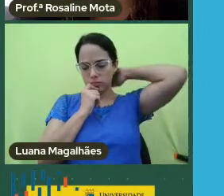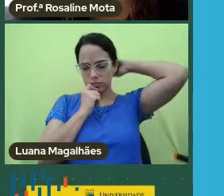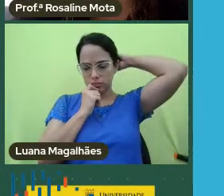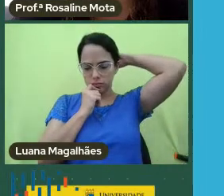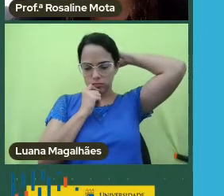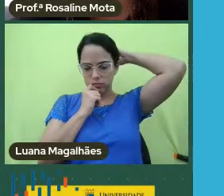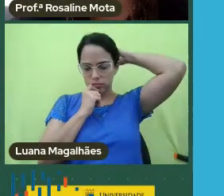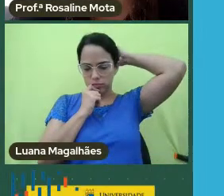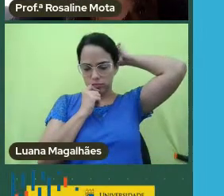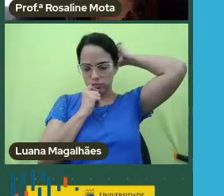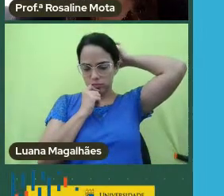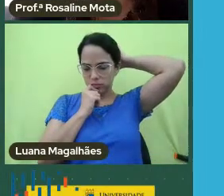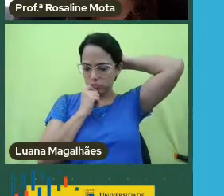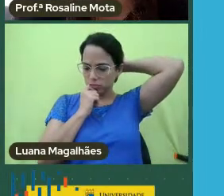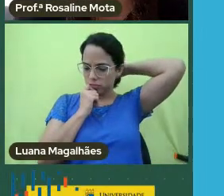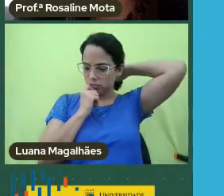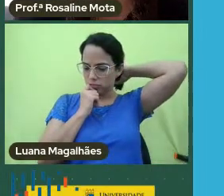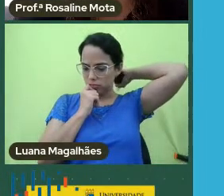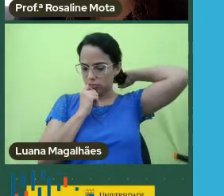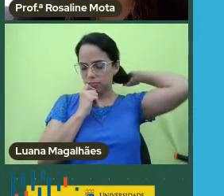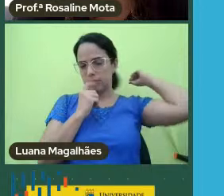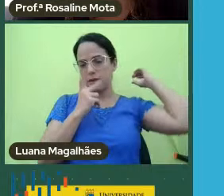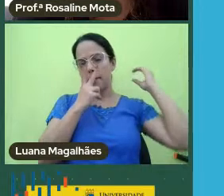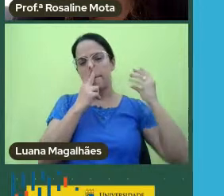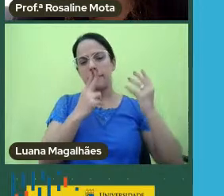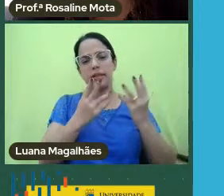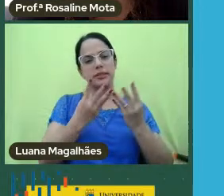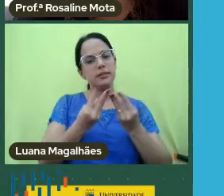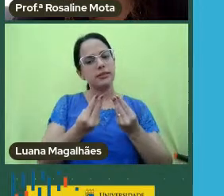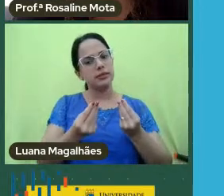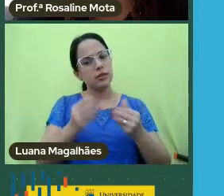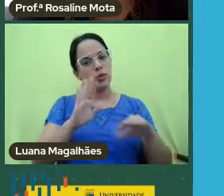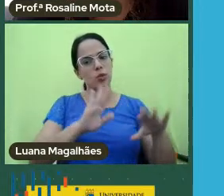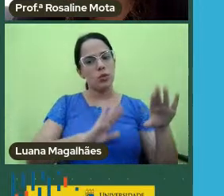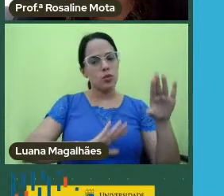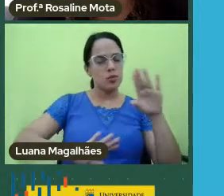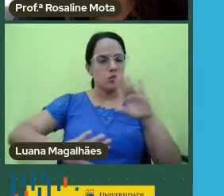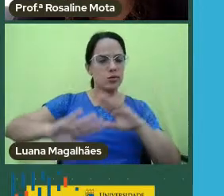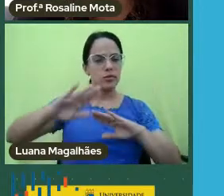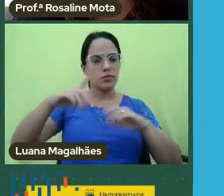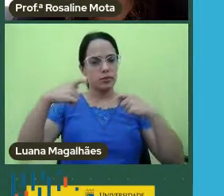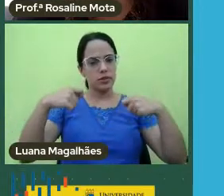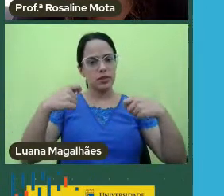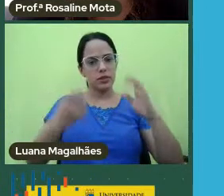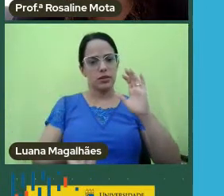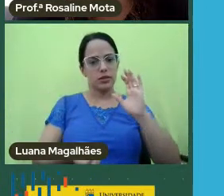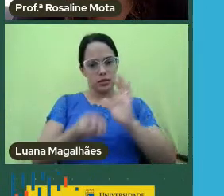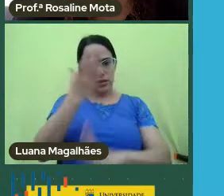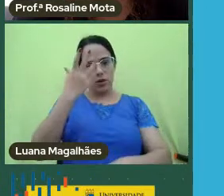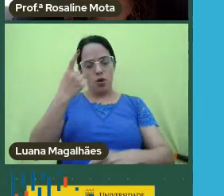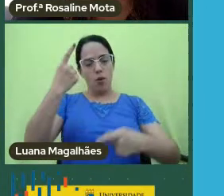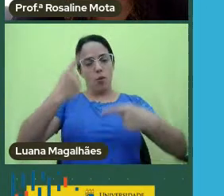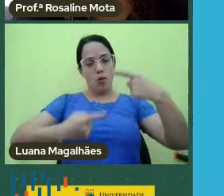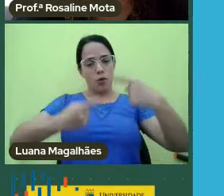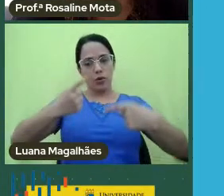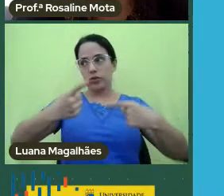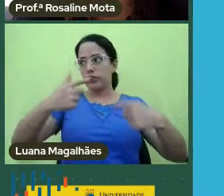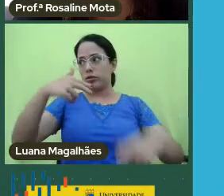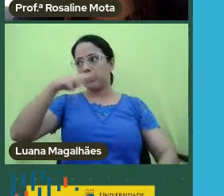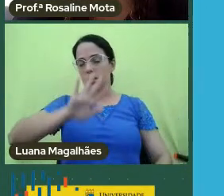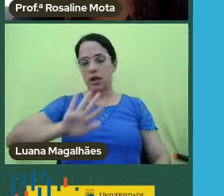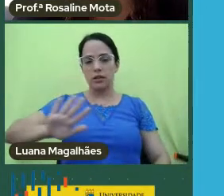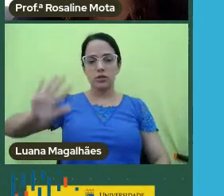eu diria que delicado, que exigiu que se fosse criada uma política nacional de atenção